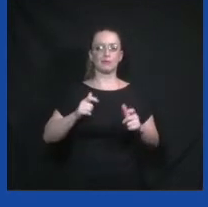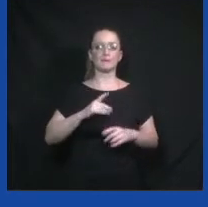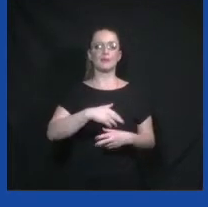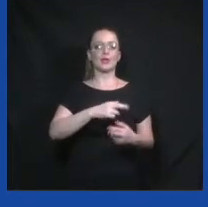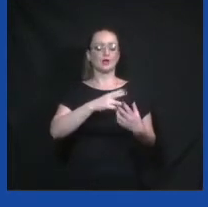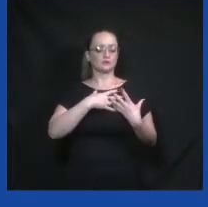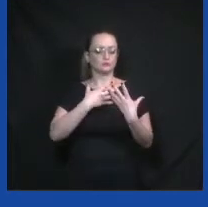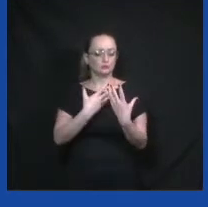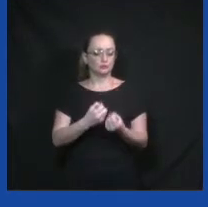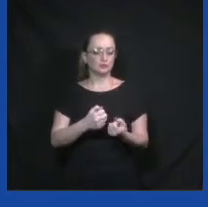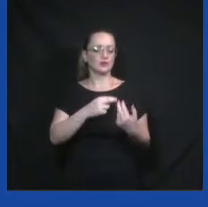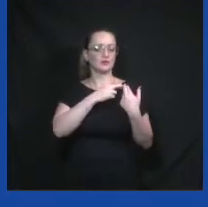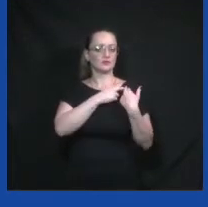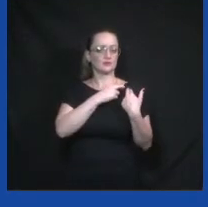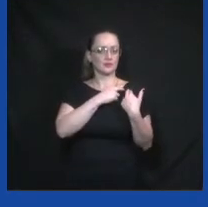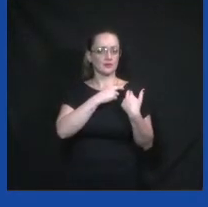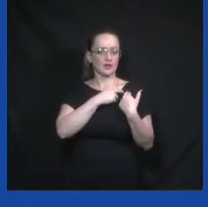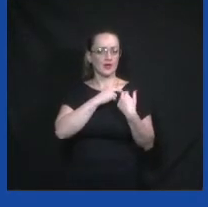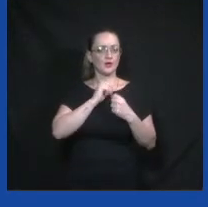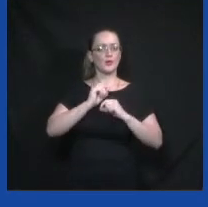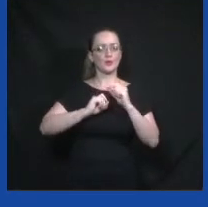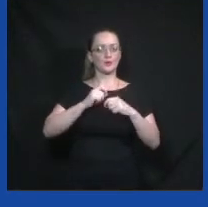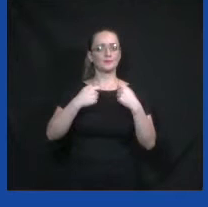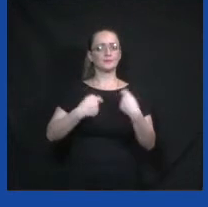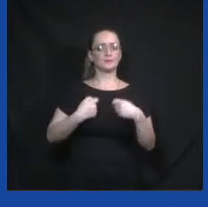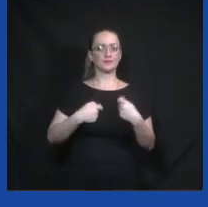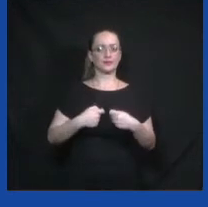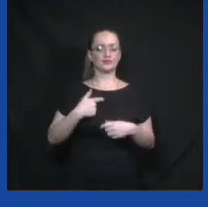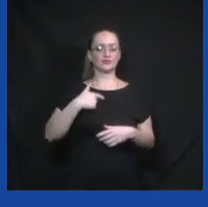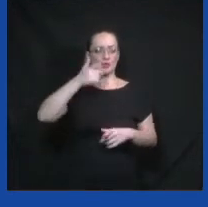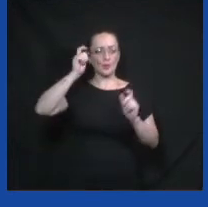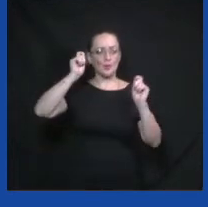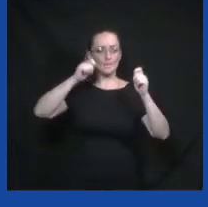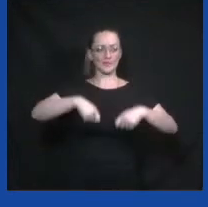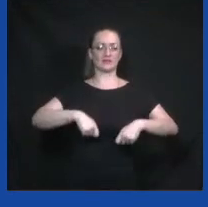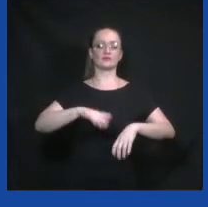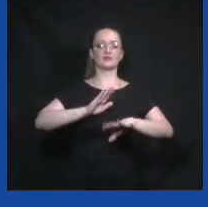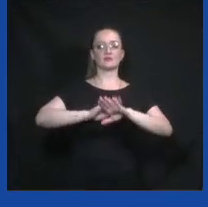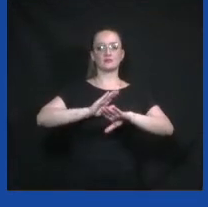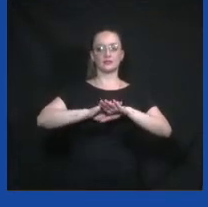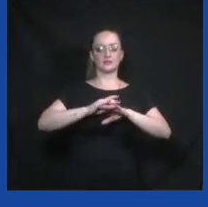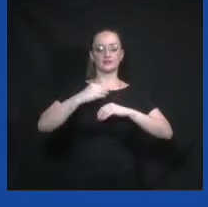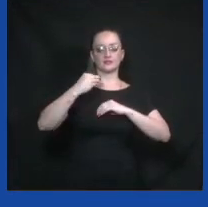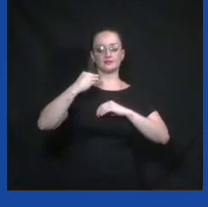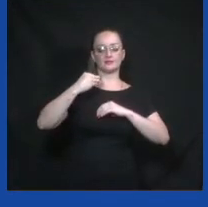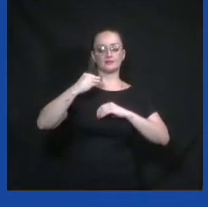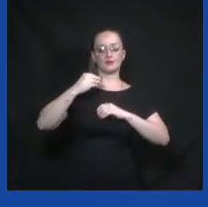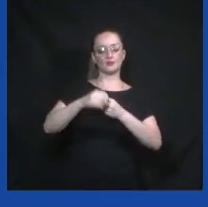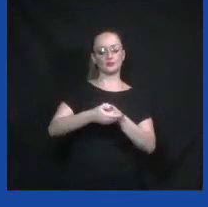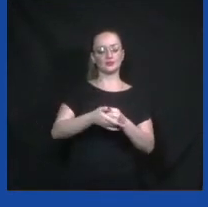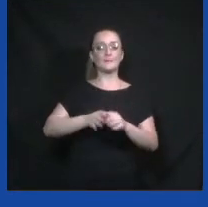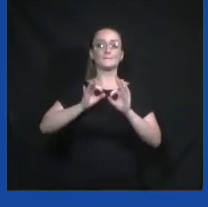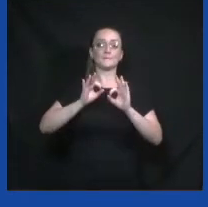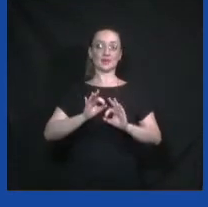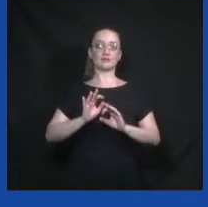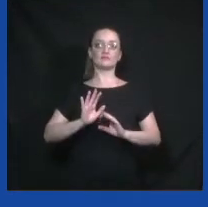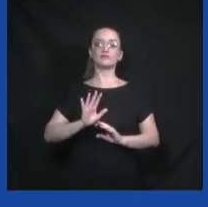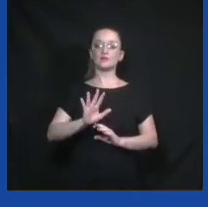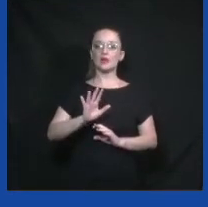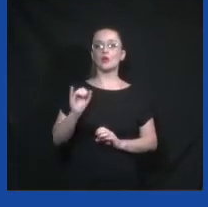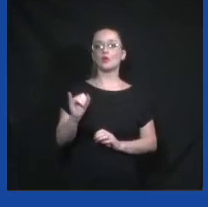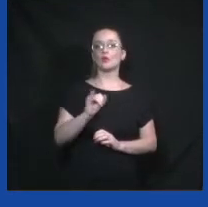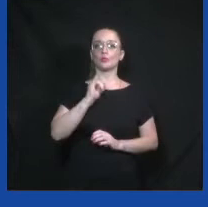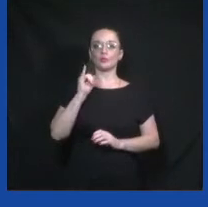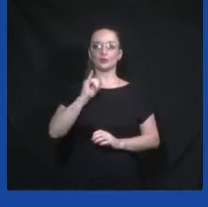essas responsabilidades requer que a gente tenha competências para o exercício dessa cidadania plena. Então, é importante